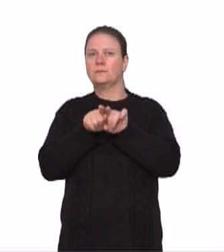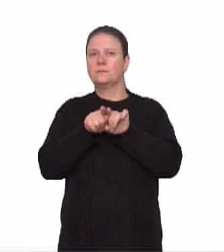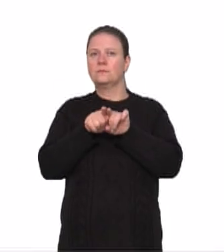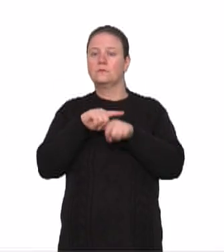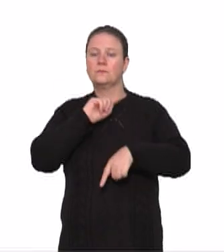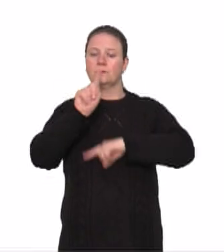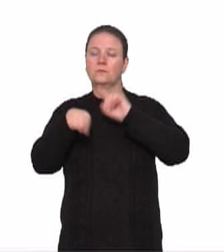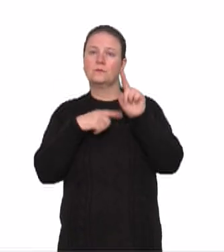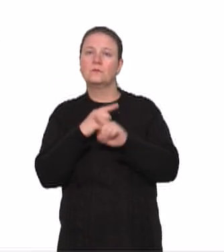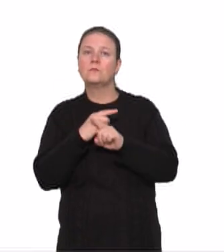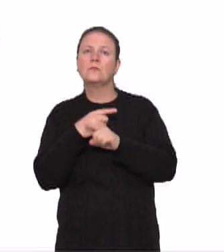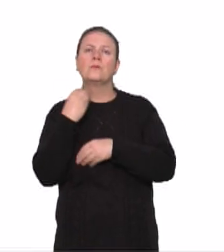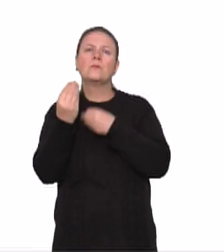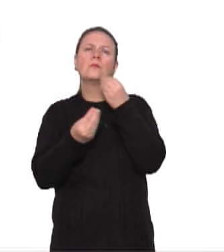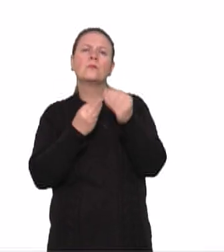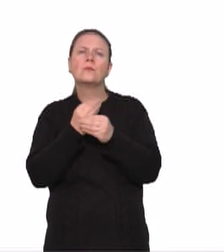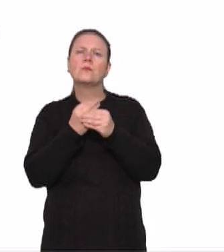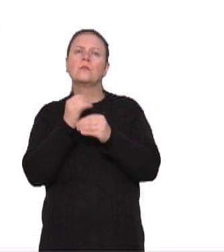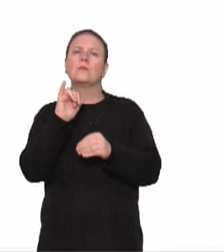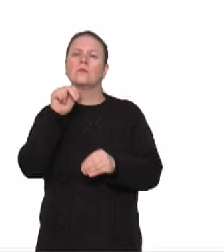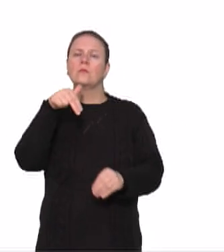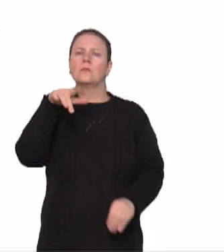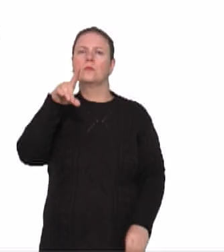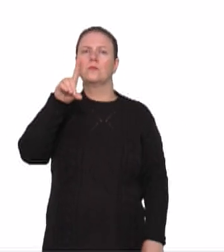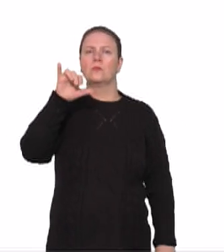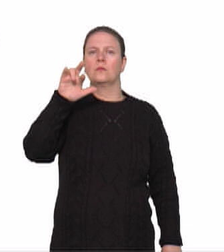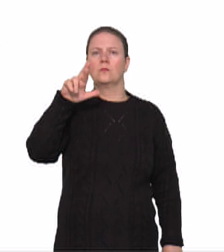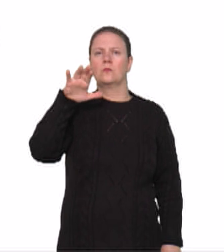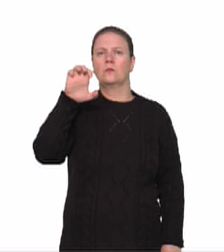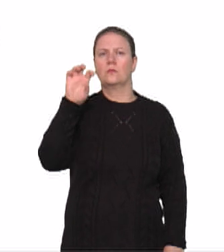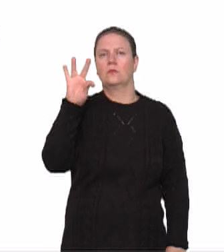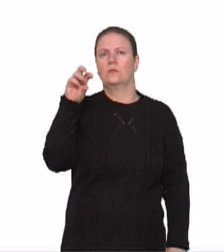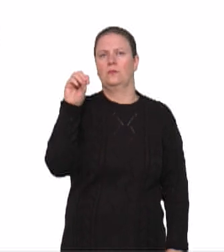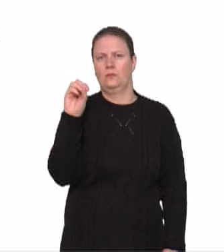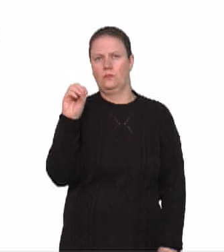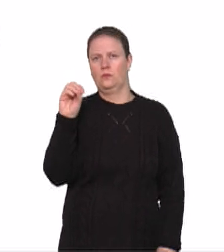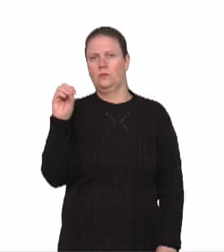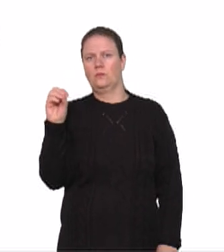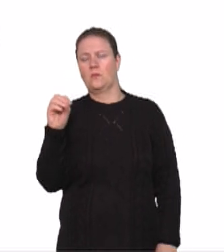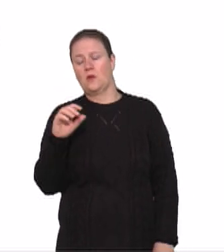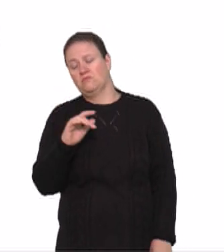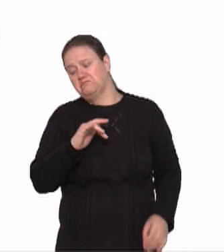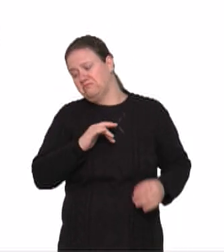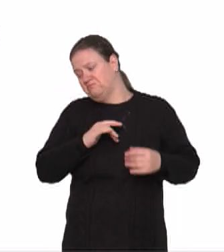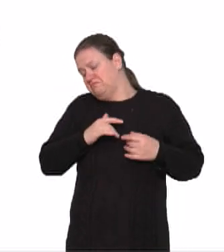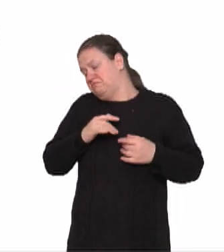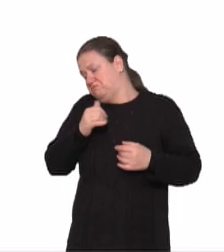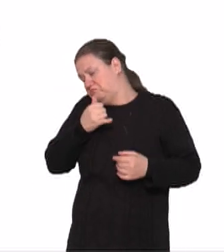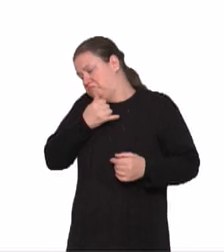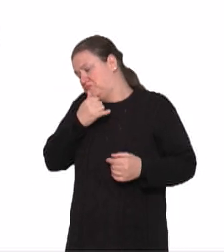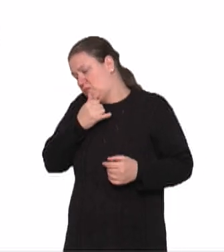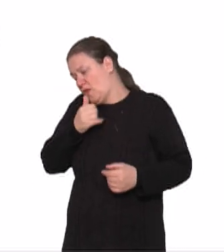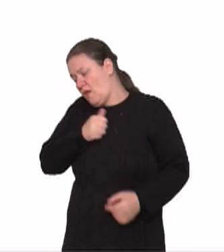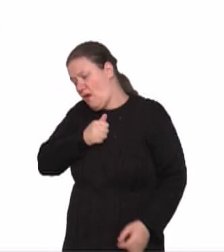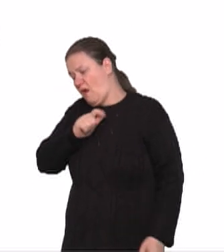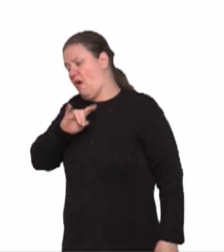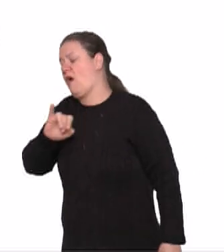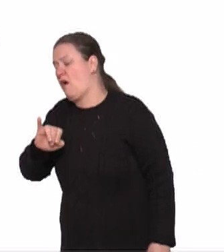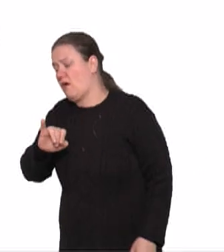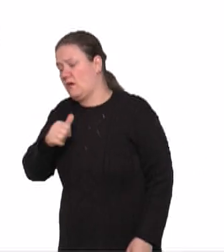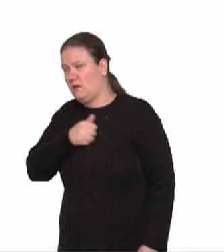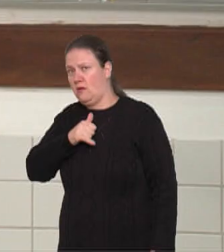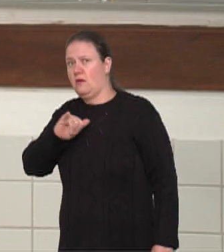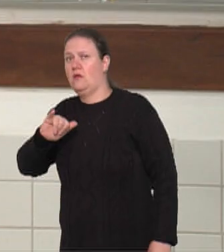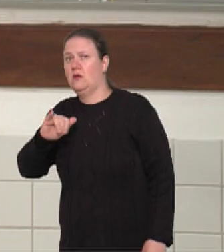que eu transponho para o discurso indireto? Então, Julieta se lamenta dizendo que ai dela. Né? Eu fiz